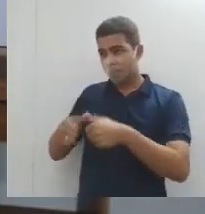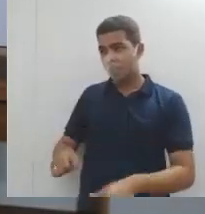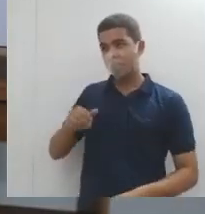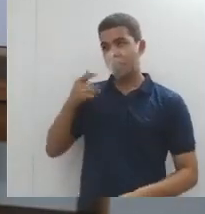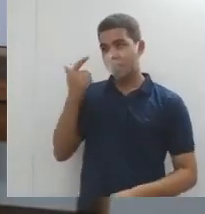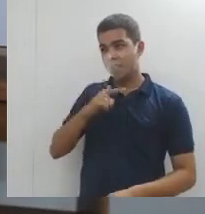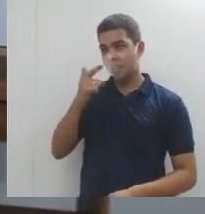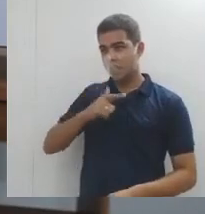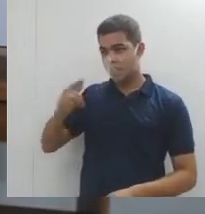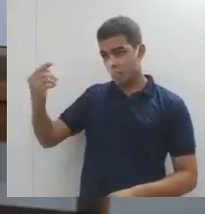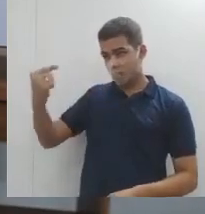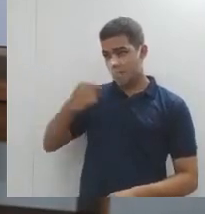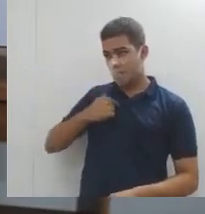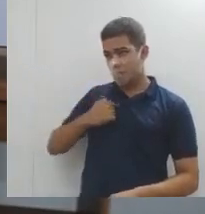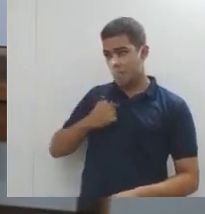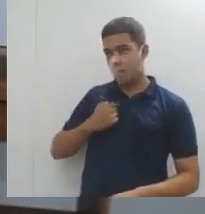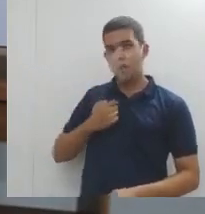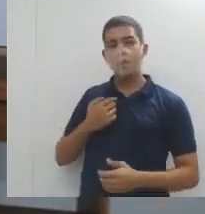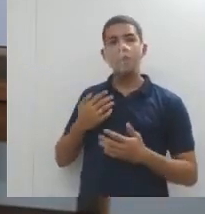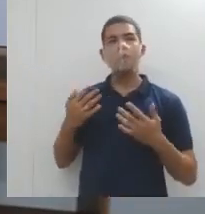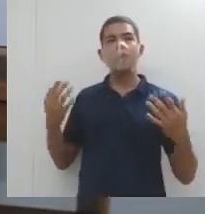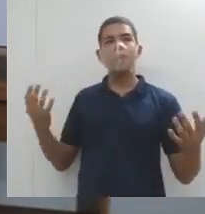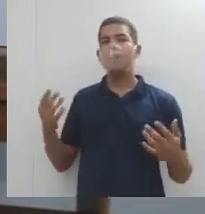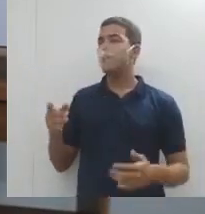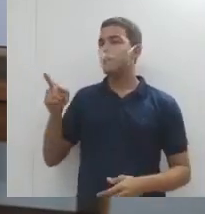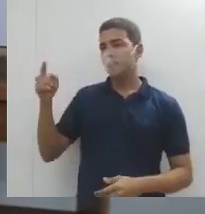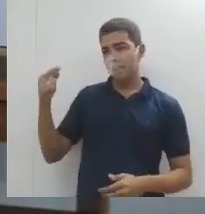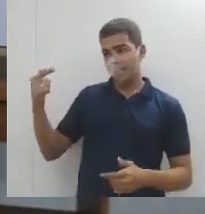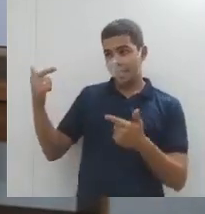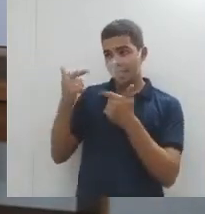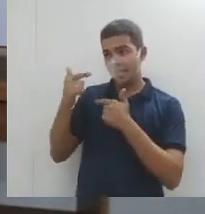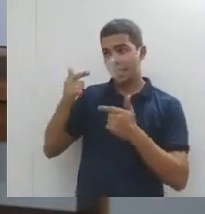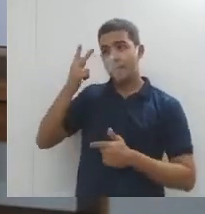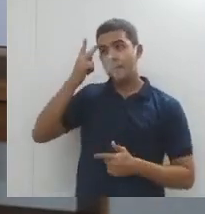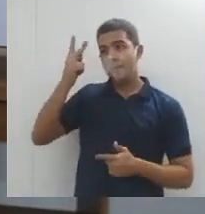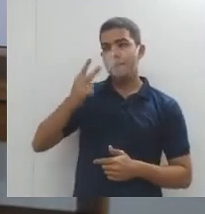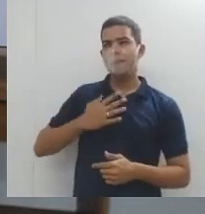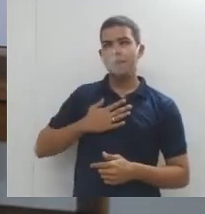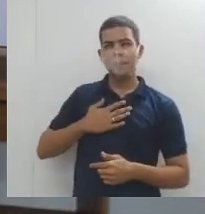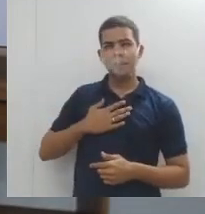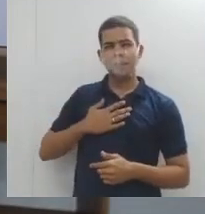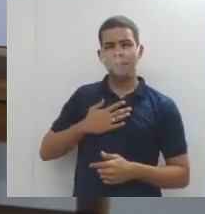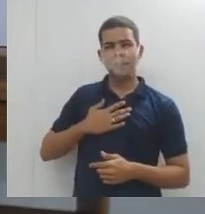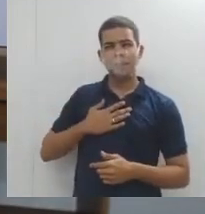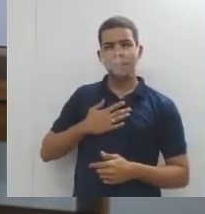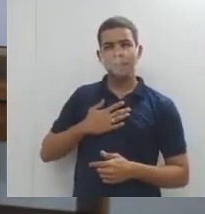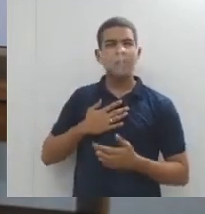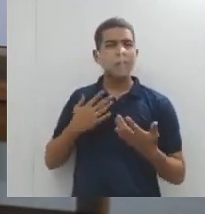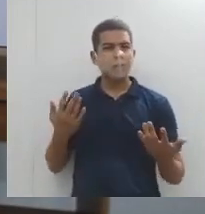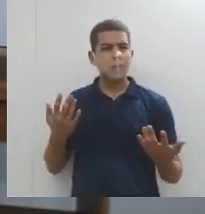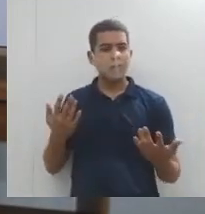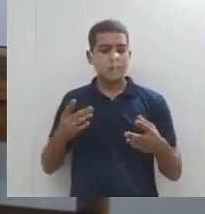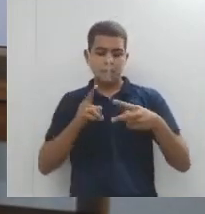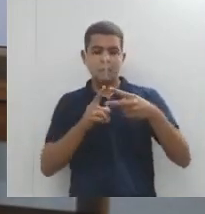você qual é a certa. As duas estão corretas. Agora, o verbo rir está sendo empregado em